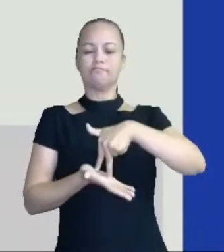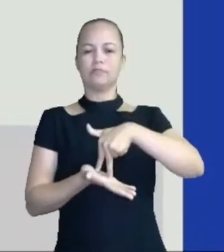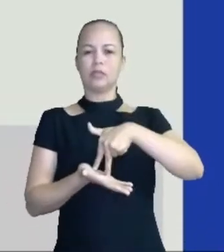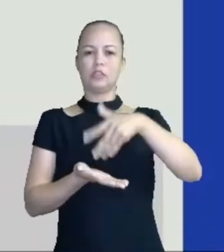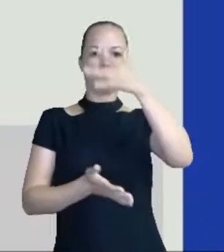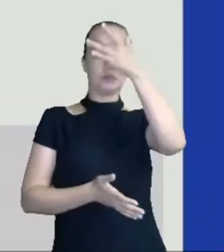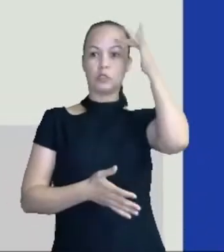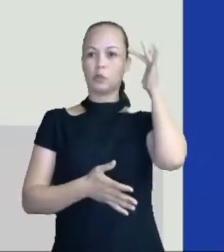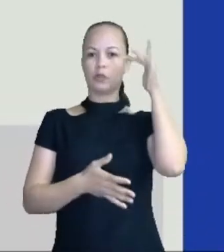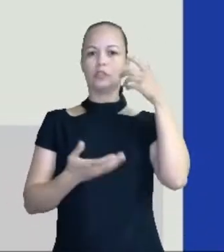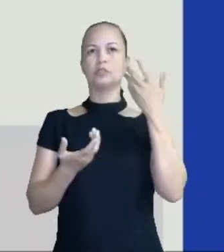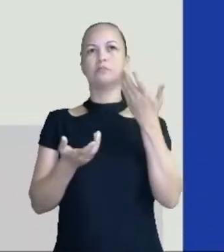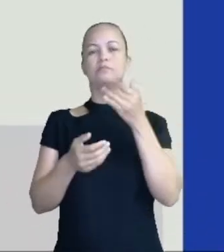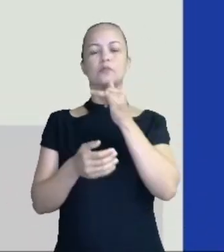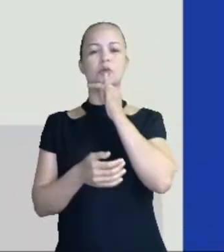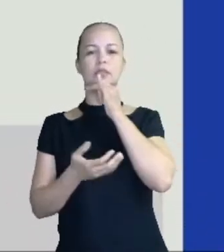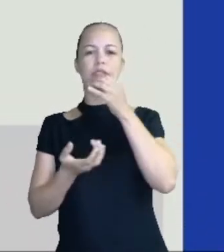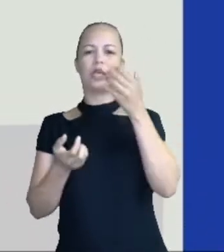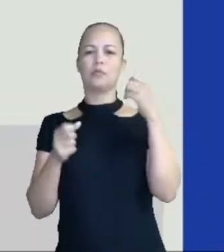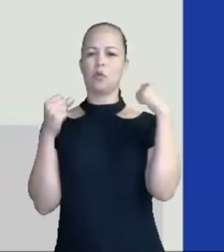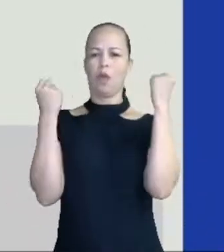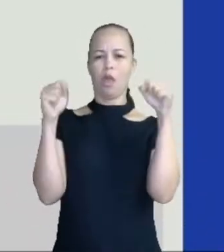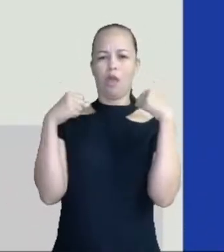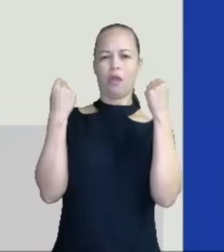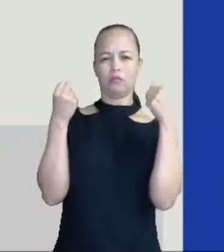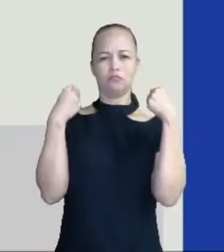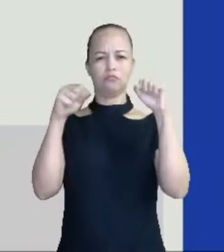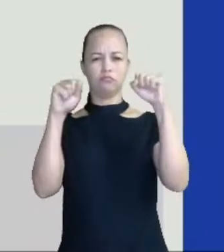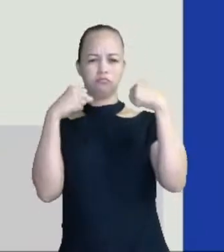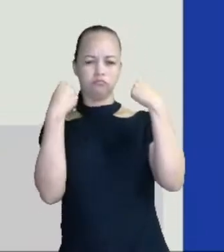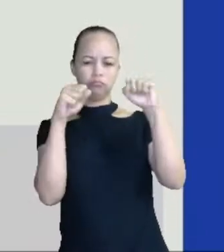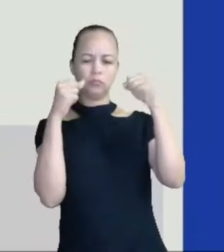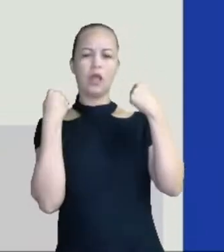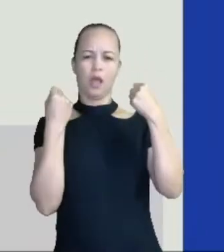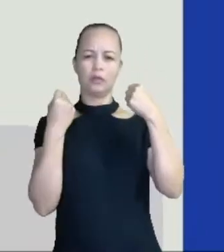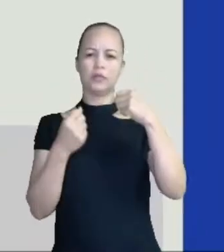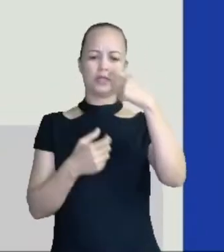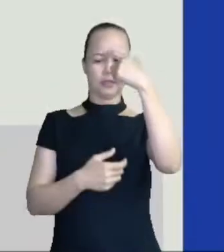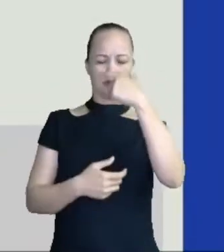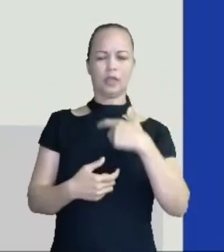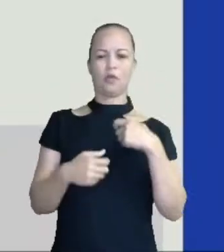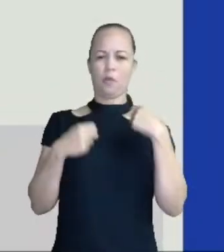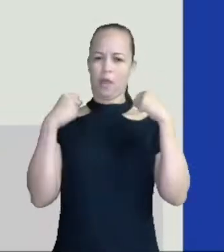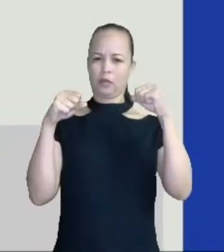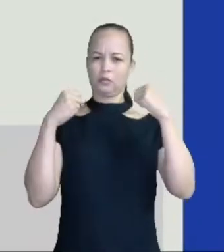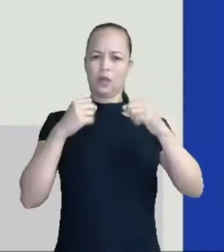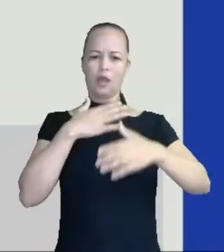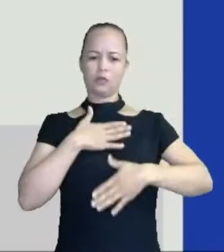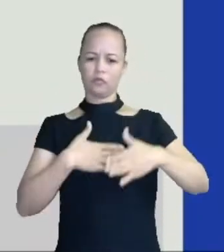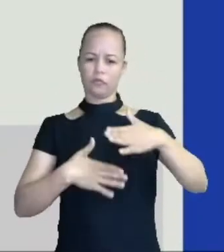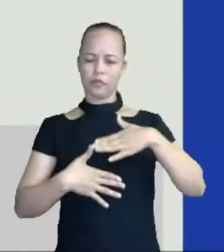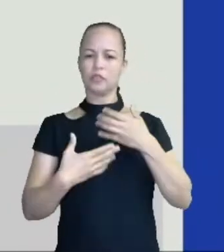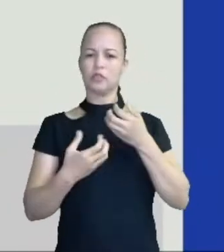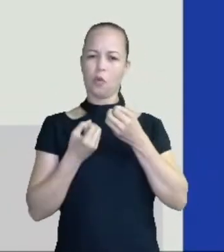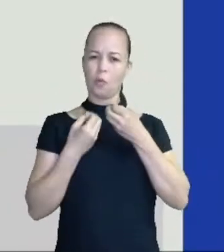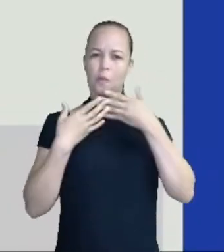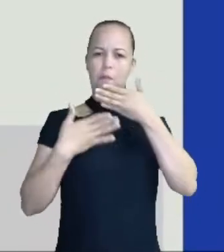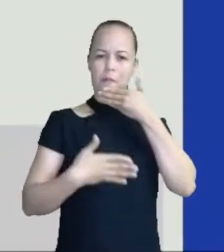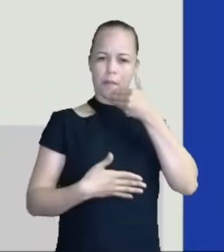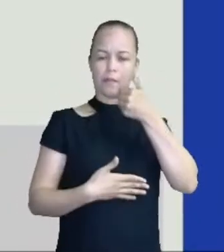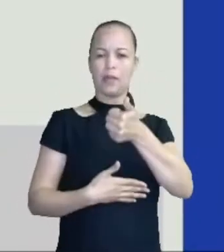exemplo, praticam atividade física tendem a ter um bem-estar físico maior do que aquelas que